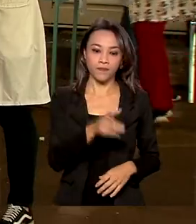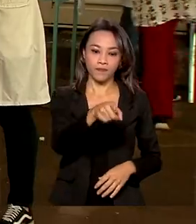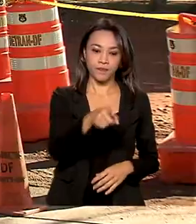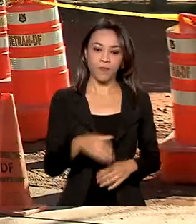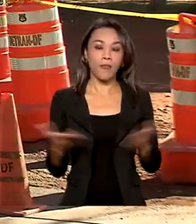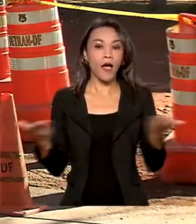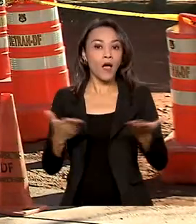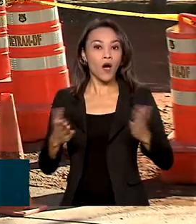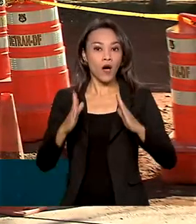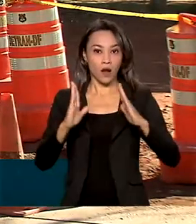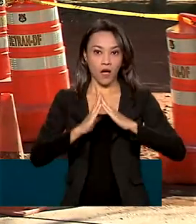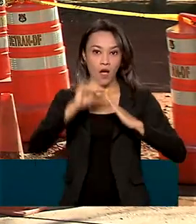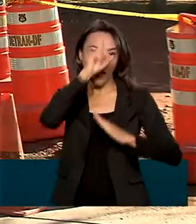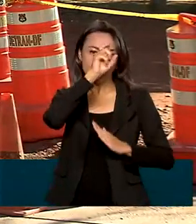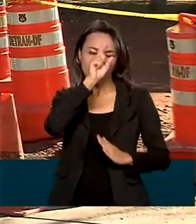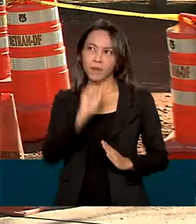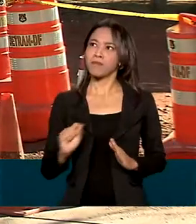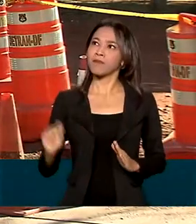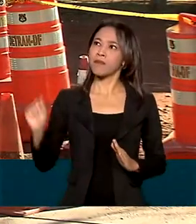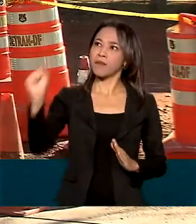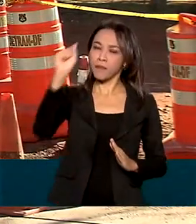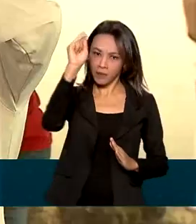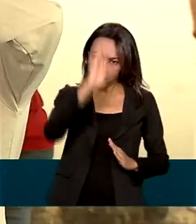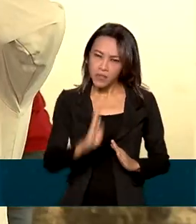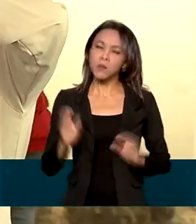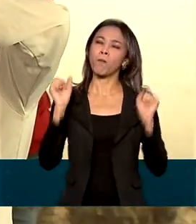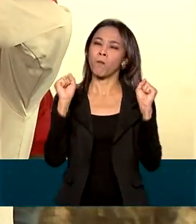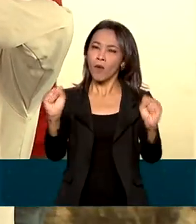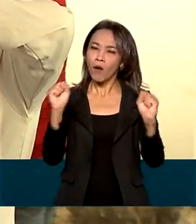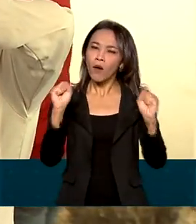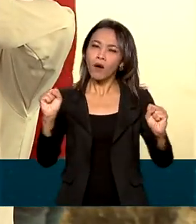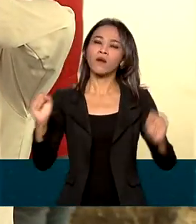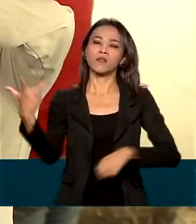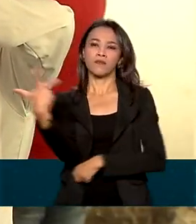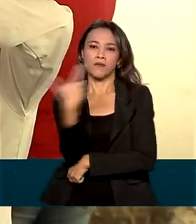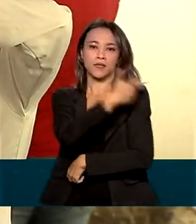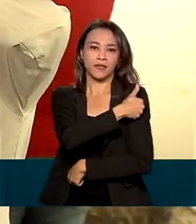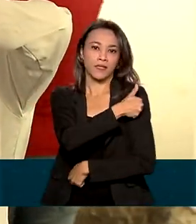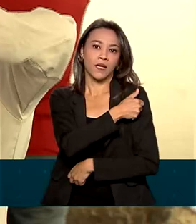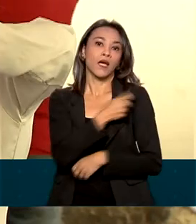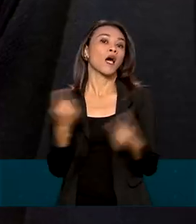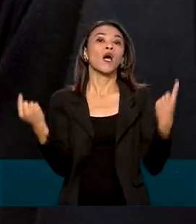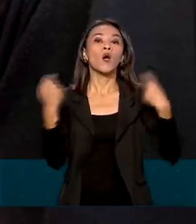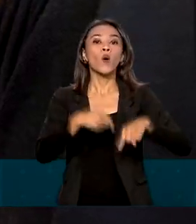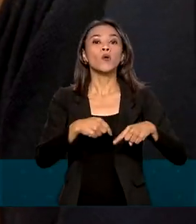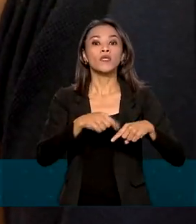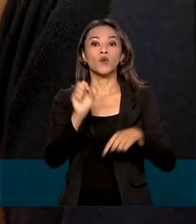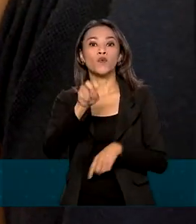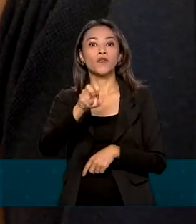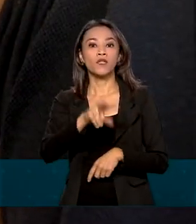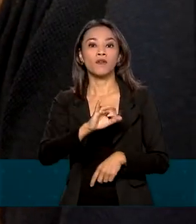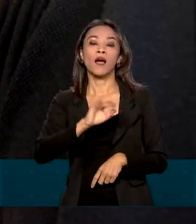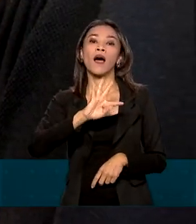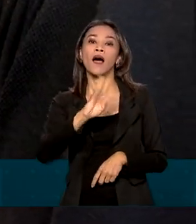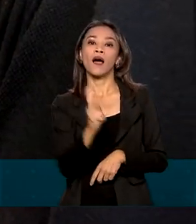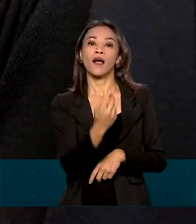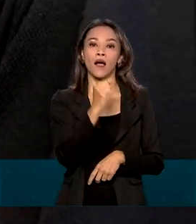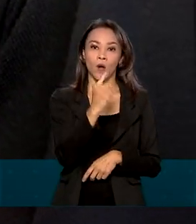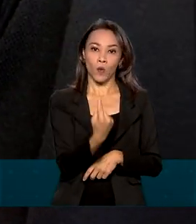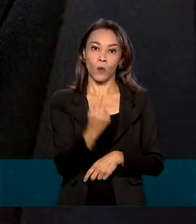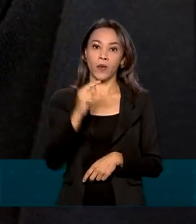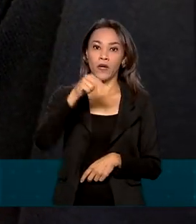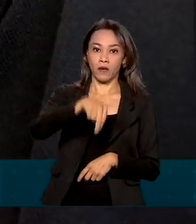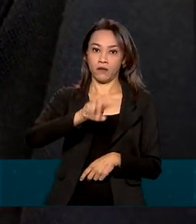Agora, postos de saúde em todo o Brasil podem vacinar todos os públicos contra o vírus H1N1. A 23ª